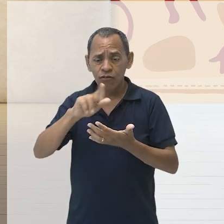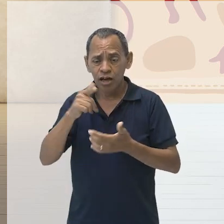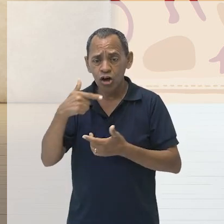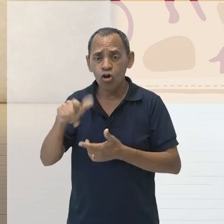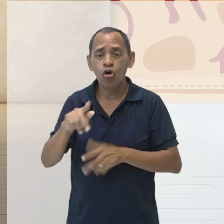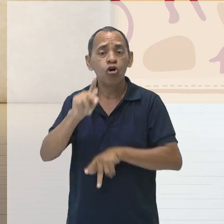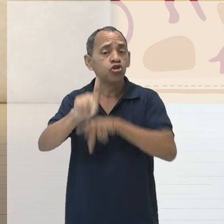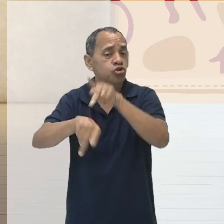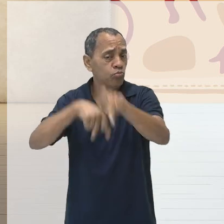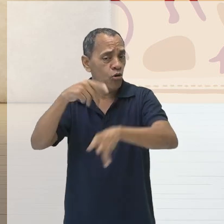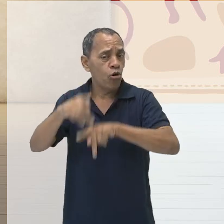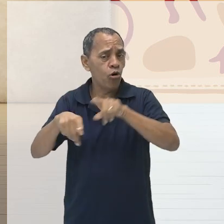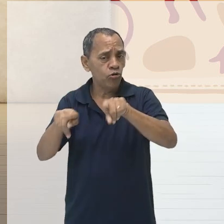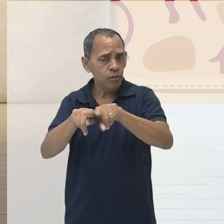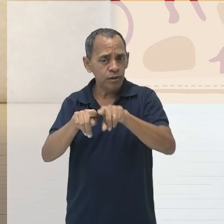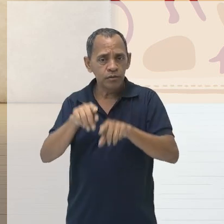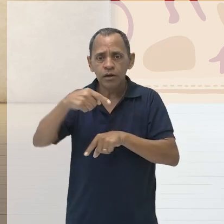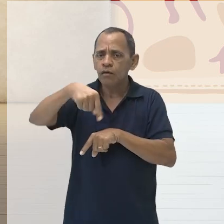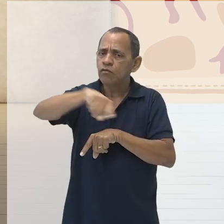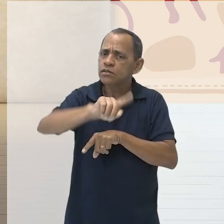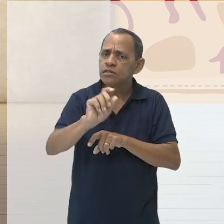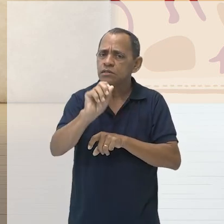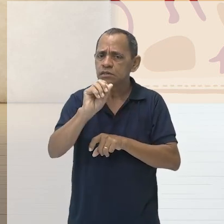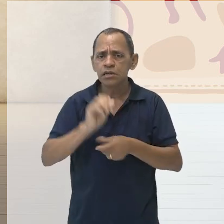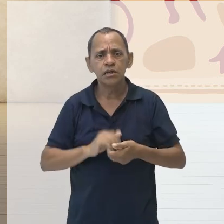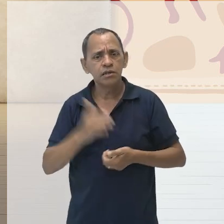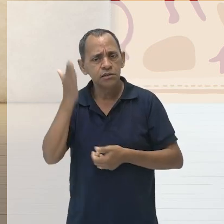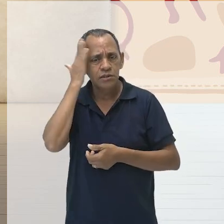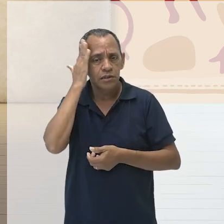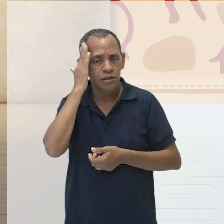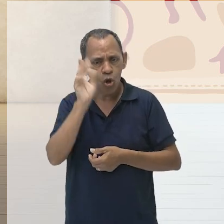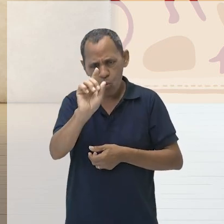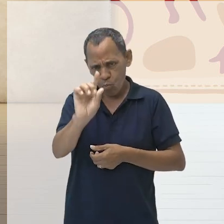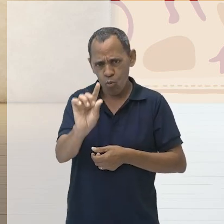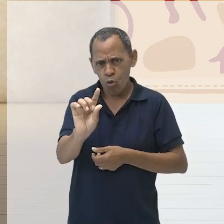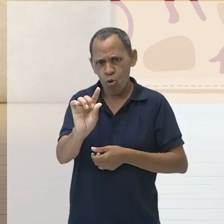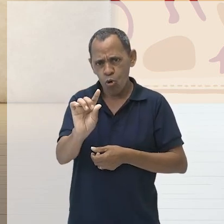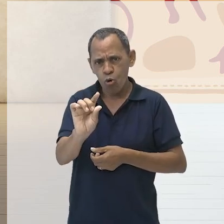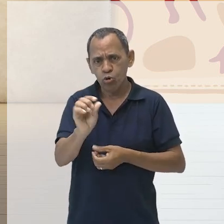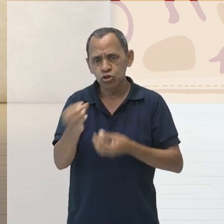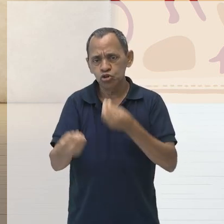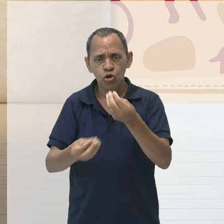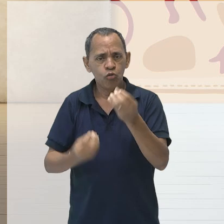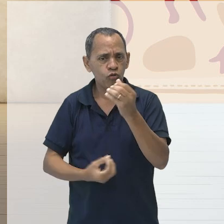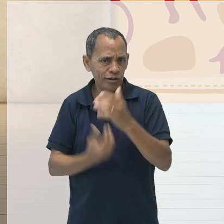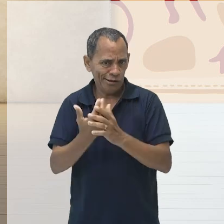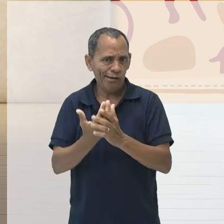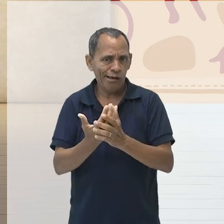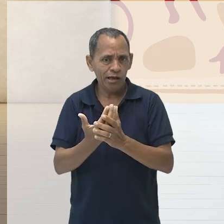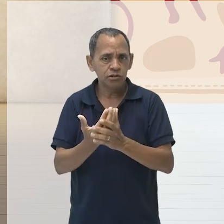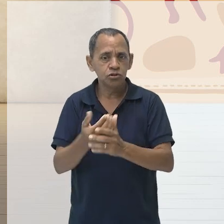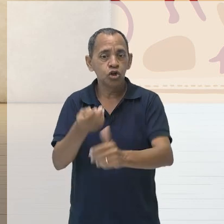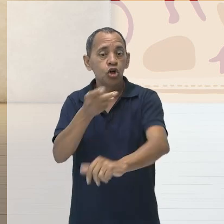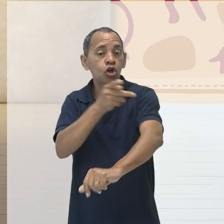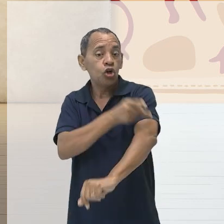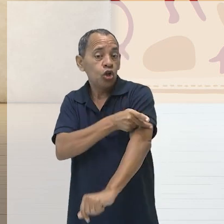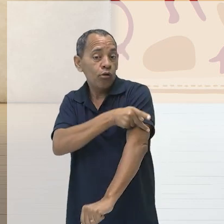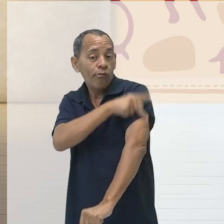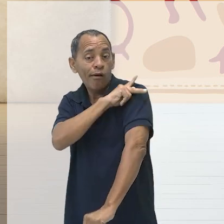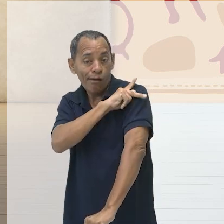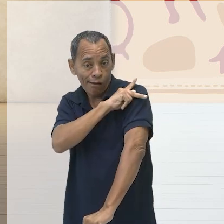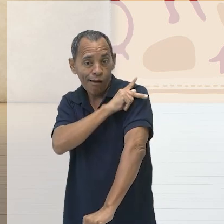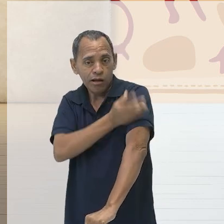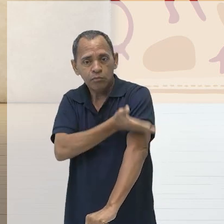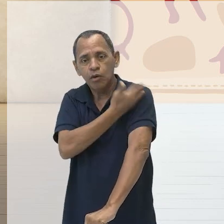para vocês entenderem um pouquinho dessa origem, a gente começa falando ali da pré-história. Então,